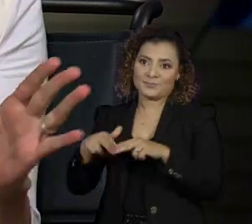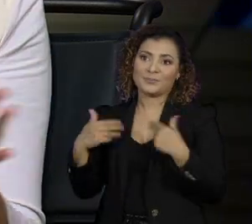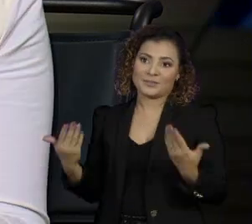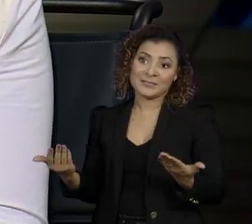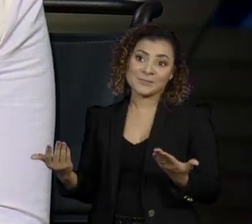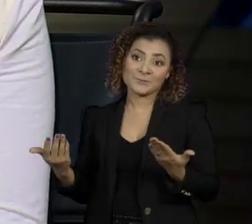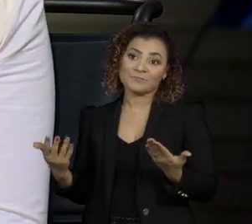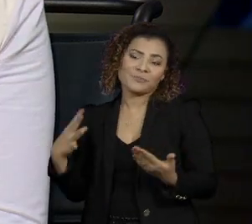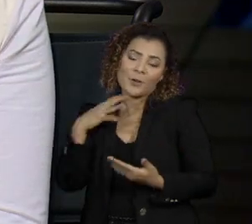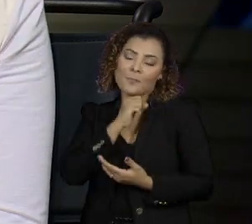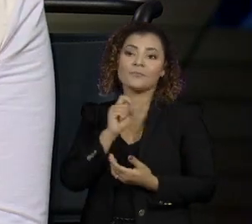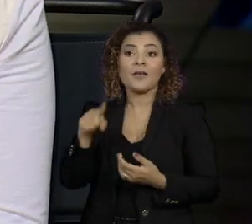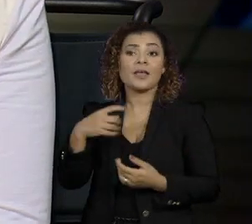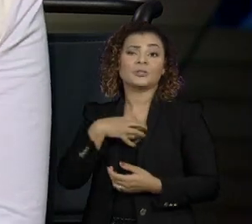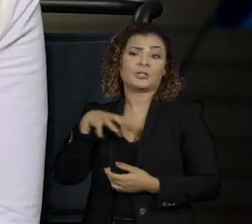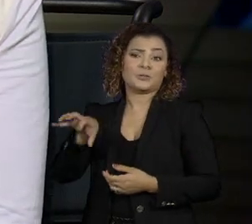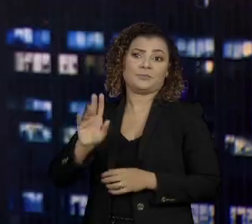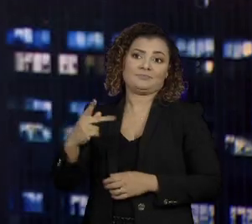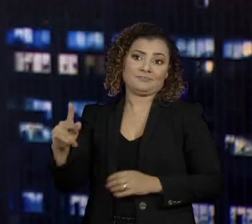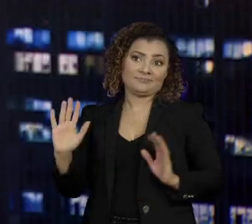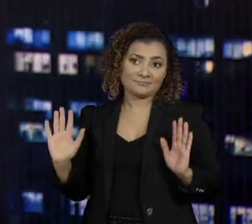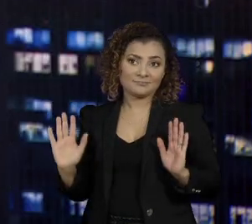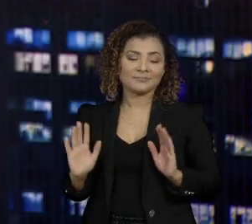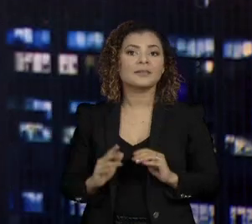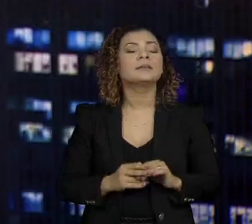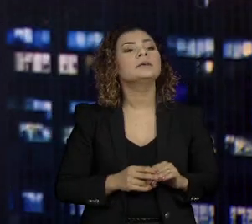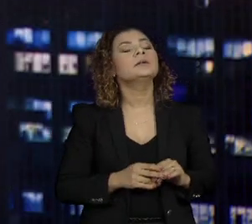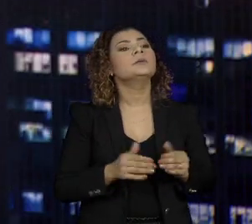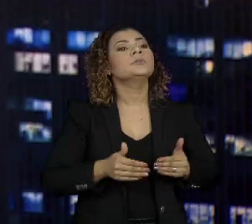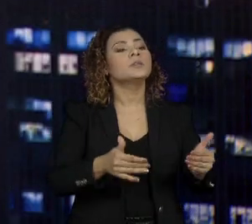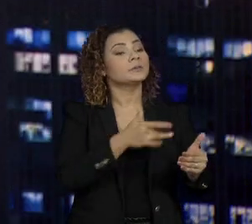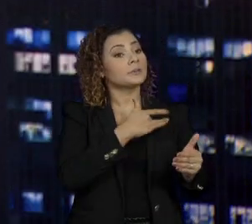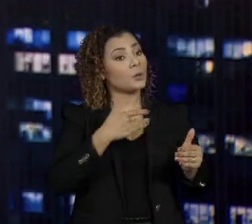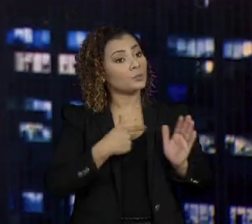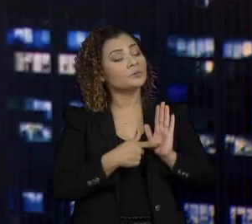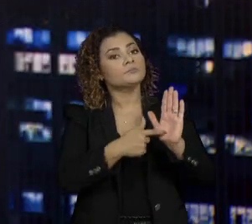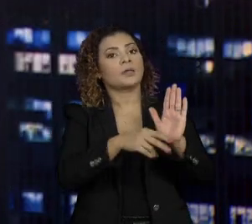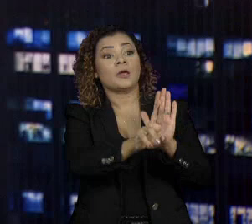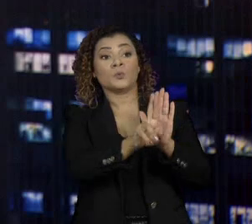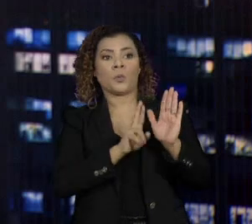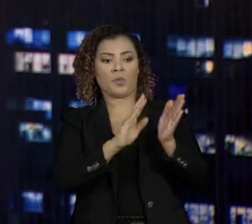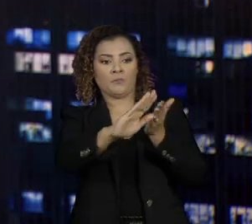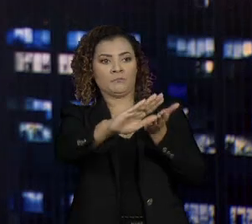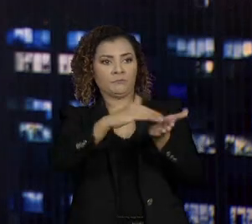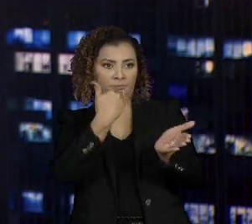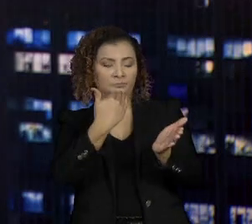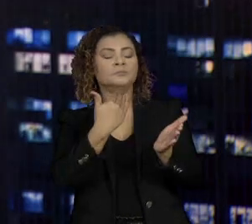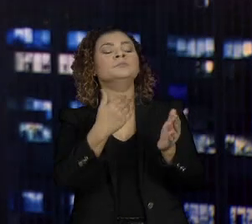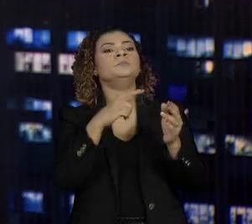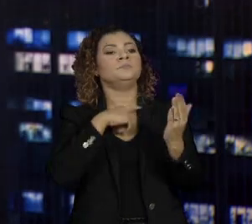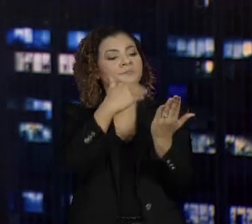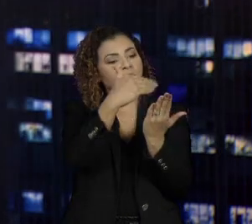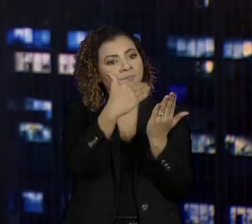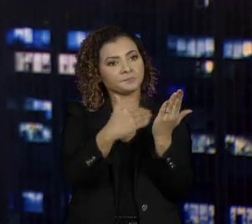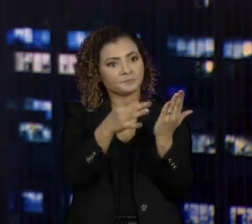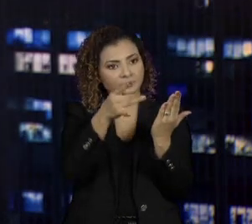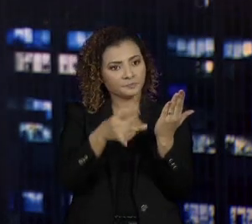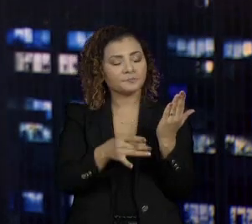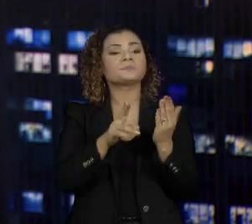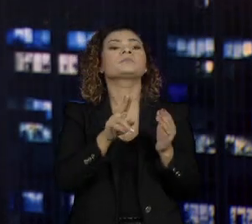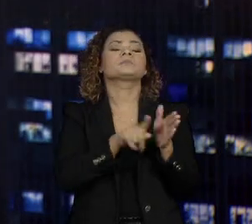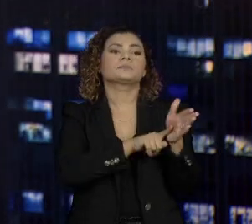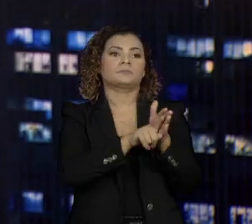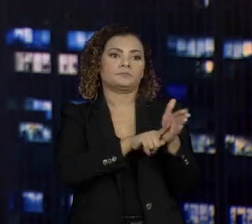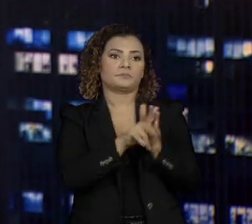Essa é a lógica de operação do Bolsonaro. Eu vou trazer aqui, o Ministério da Saúde nos respondeu em nota os pontos analisados no estudo da Faculdade de